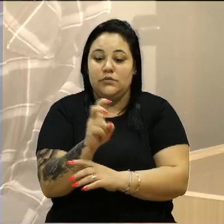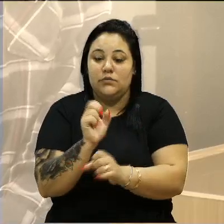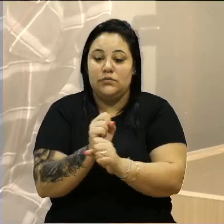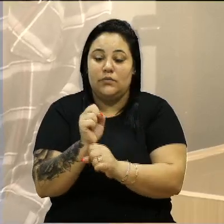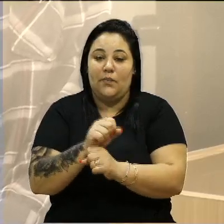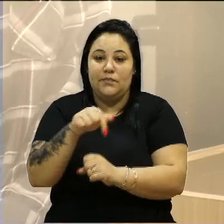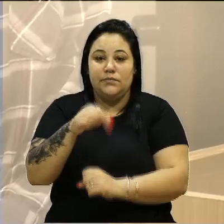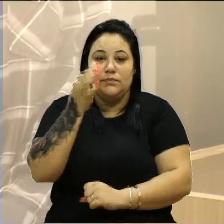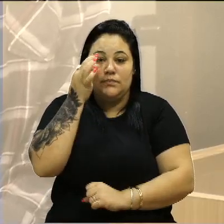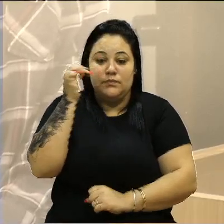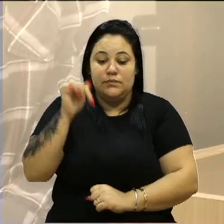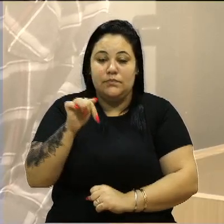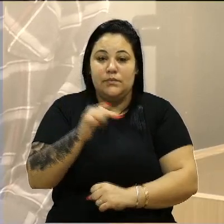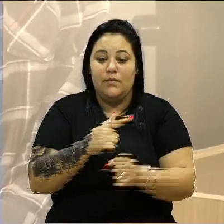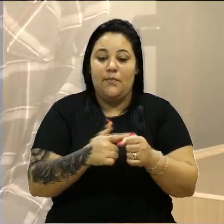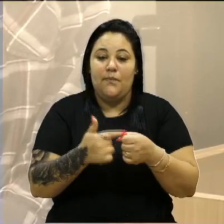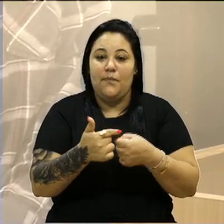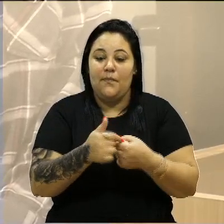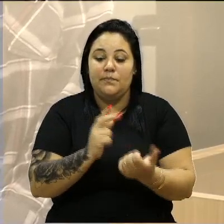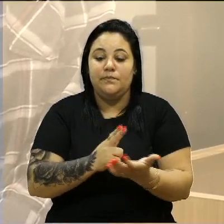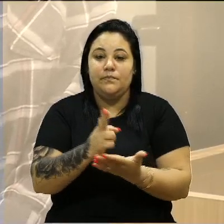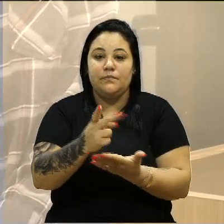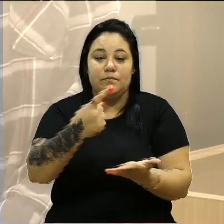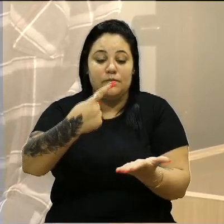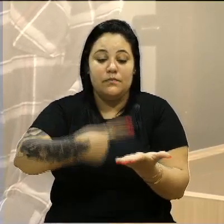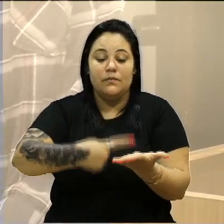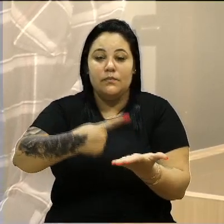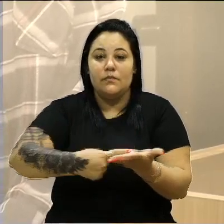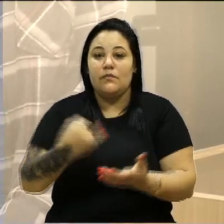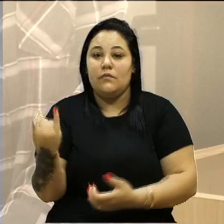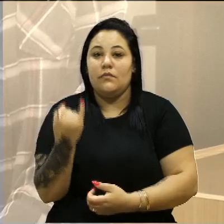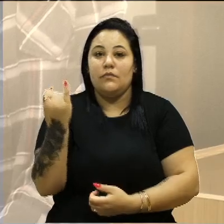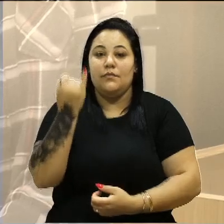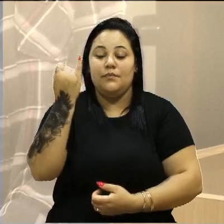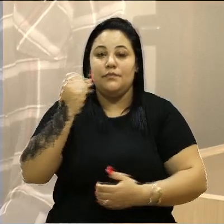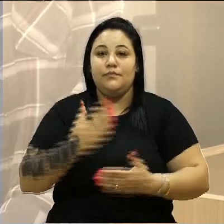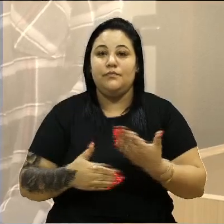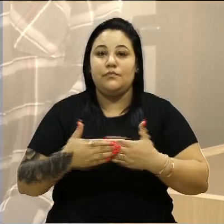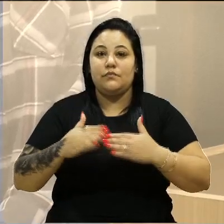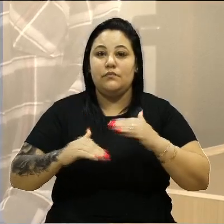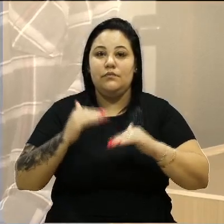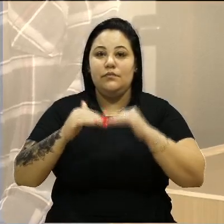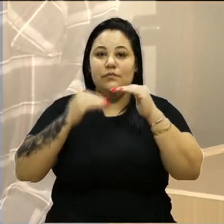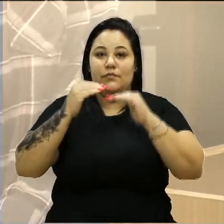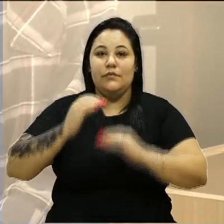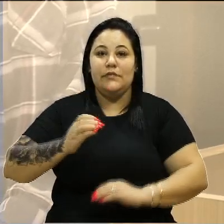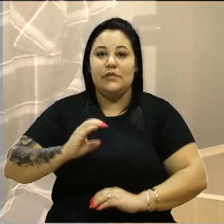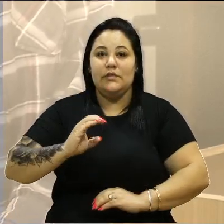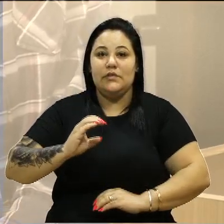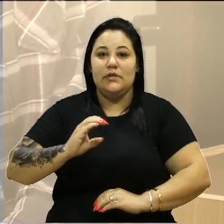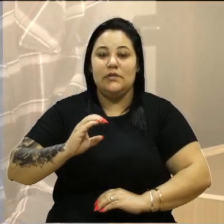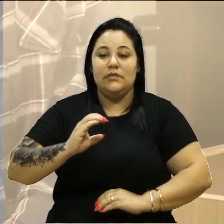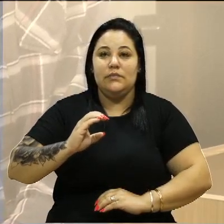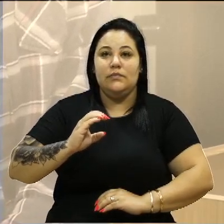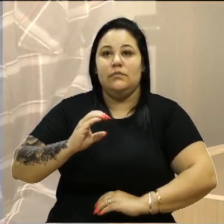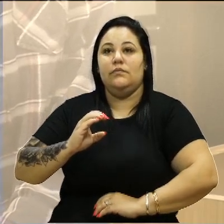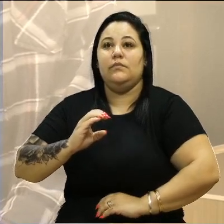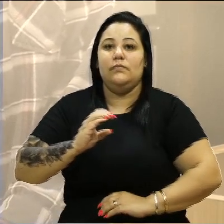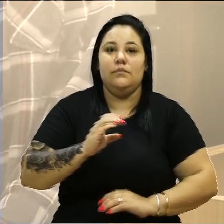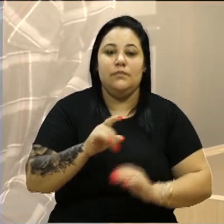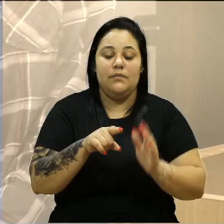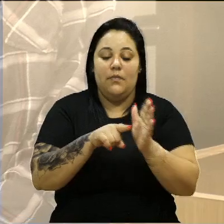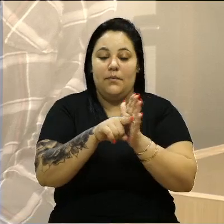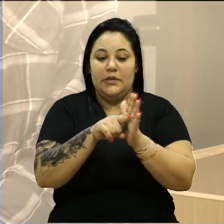cidade, sempre com um compromisso muito importante do desenvolvimento da ciência, da